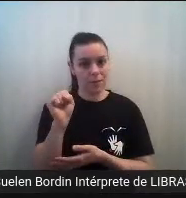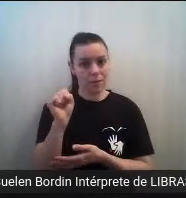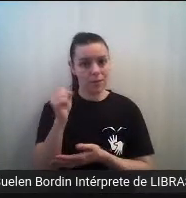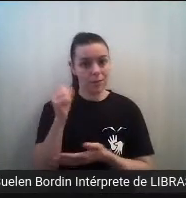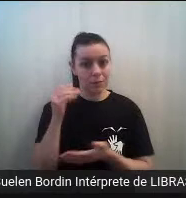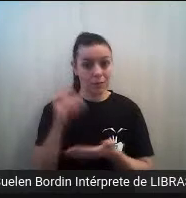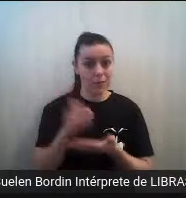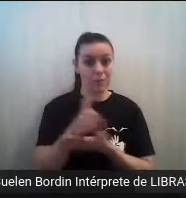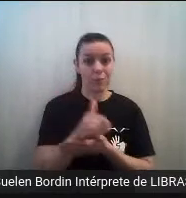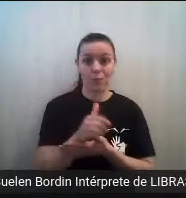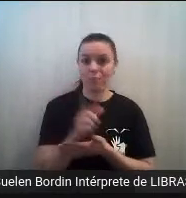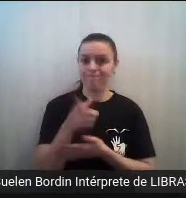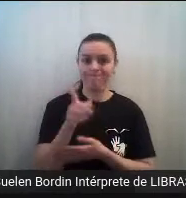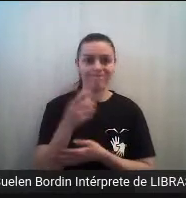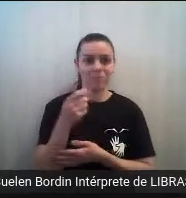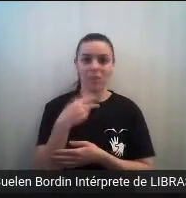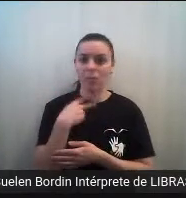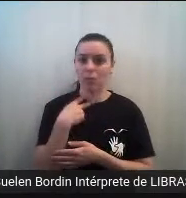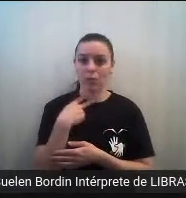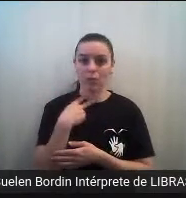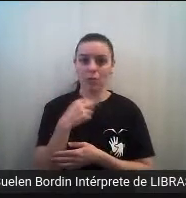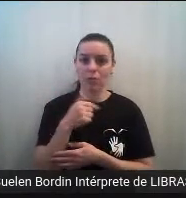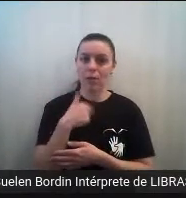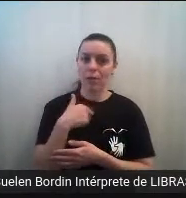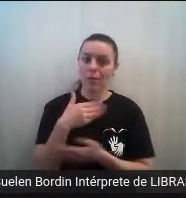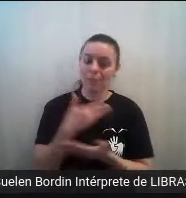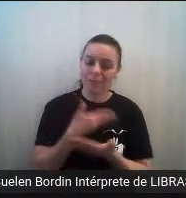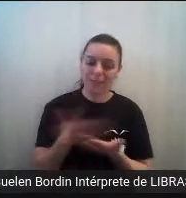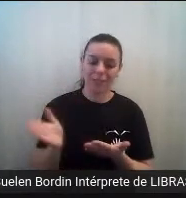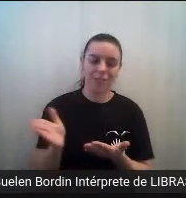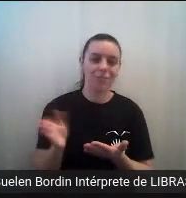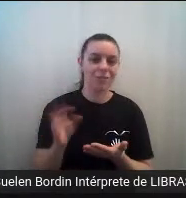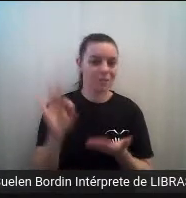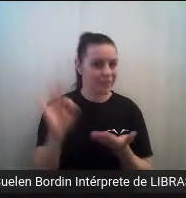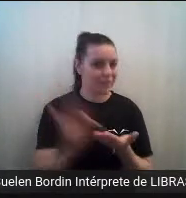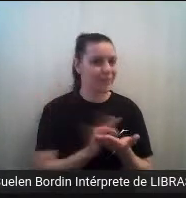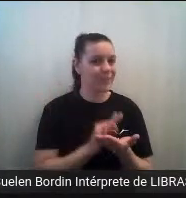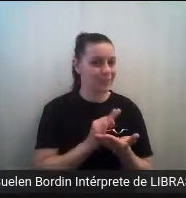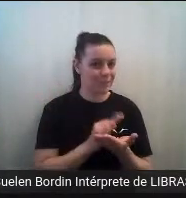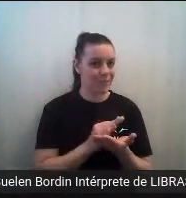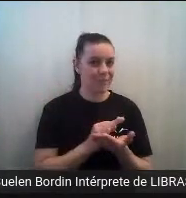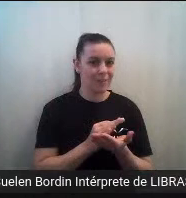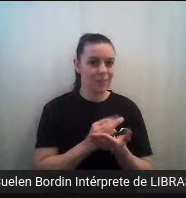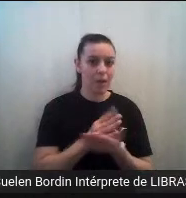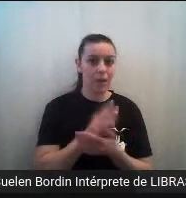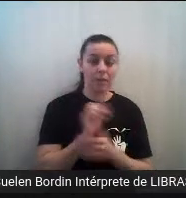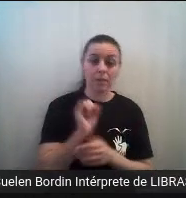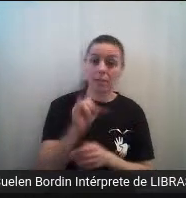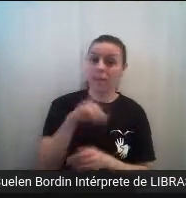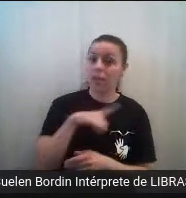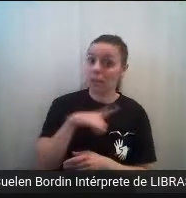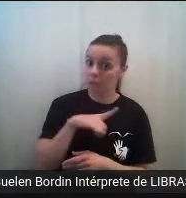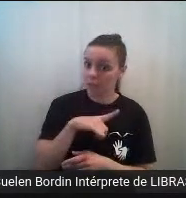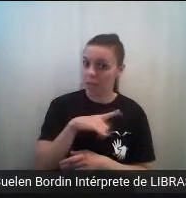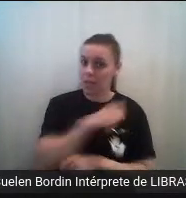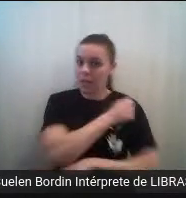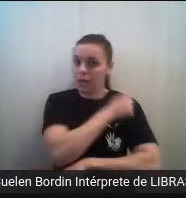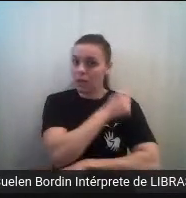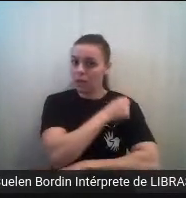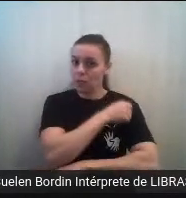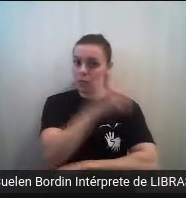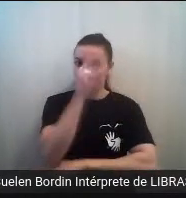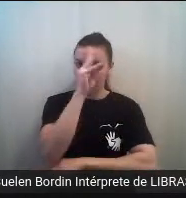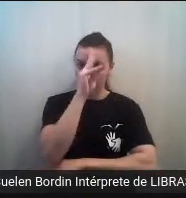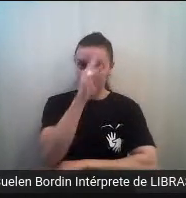bolsa. Eu perdi a inscrição, por isso que eu tô falando aí, por caso tenha alguém no terceiro ano, que ano que vem vai entrar numa... que é o medalhista e vai entrar